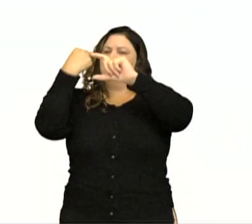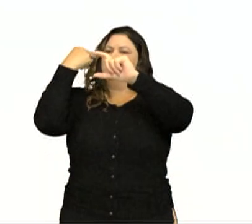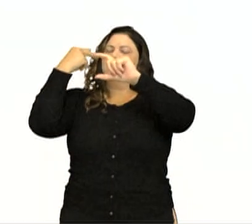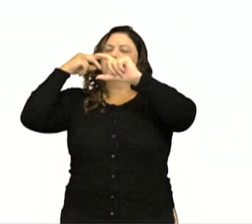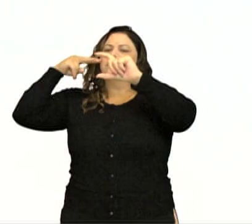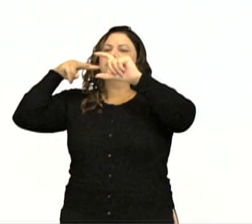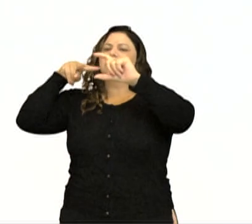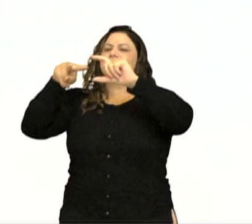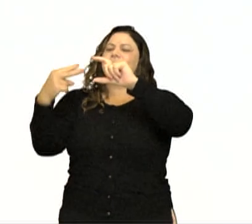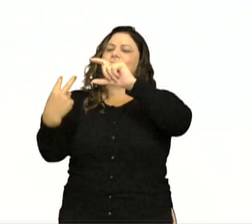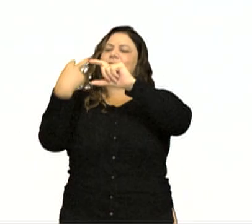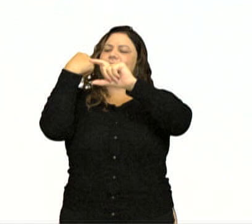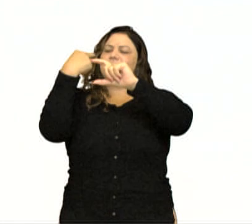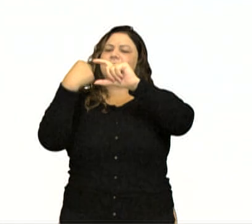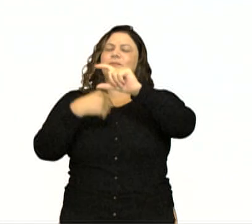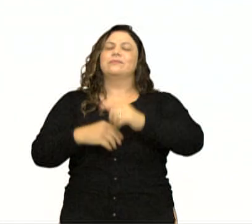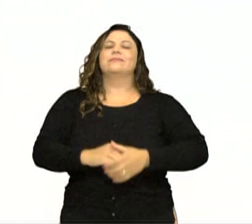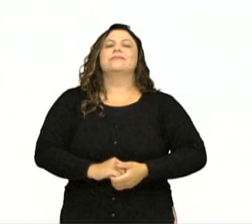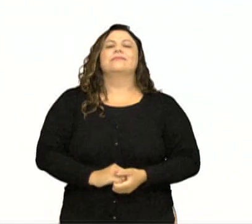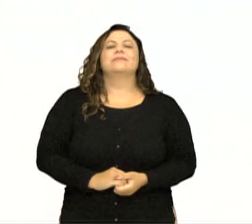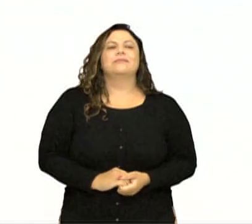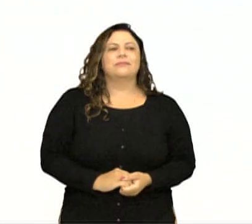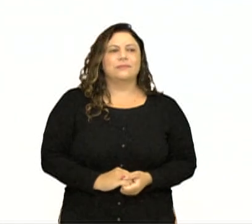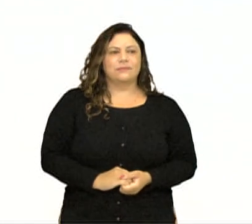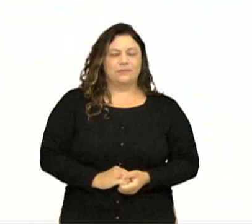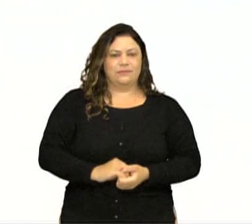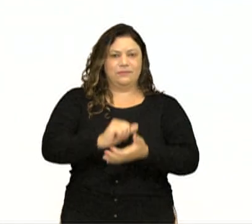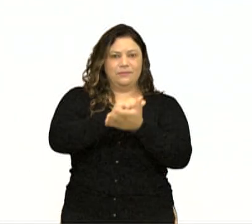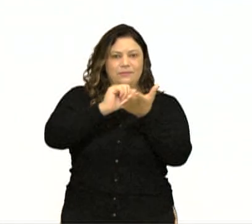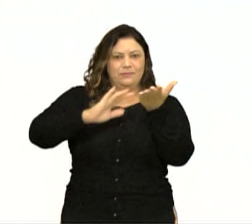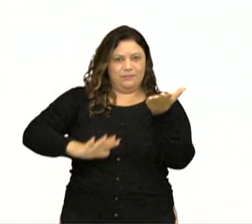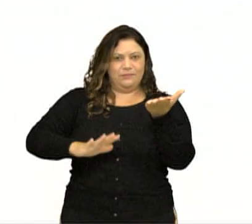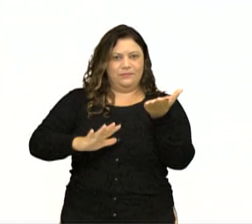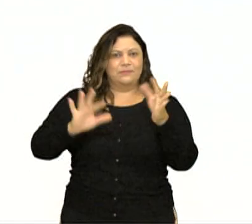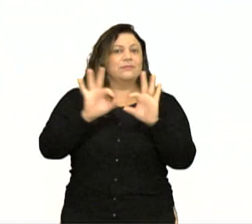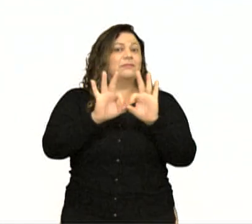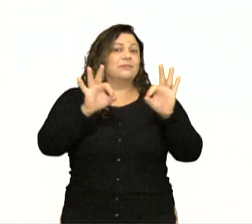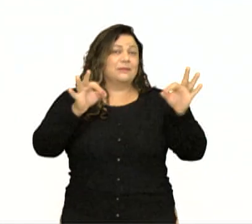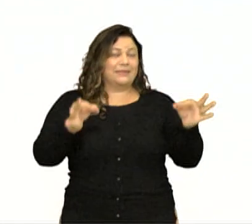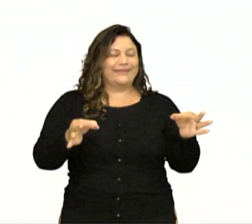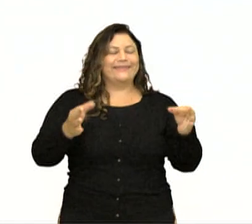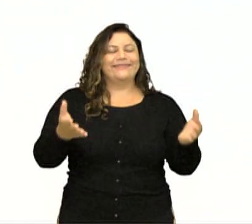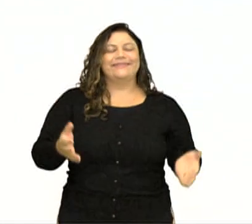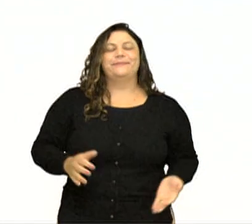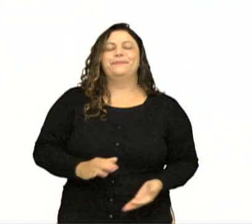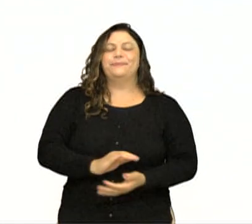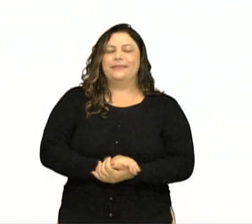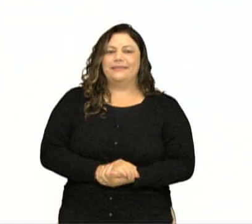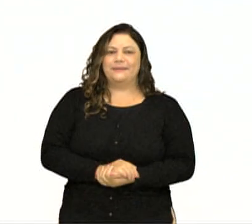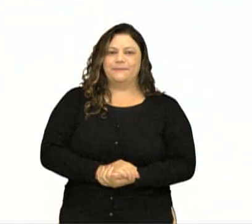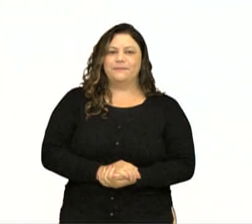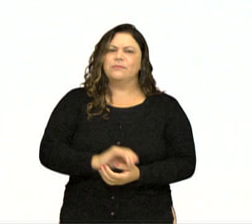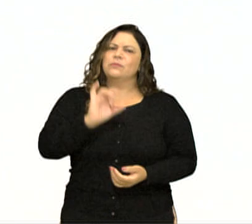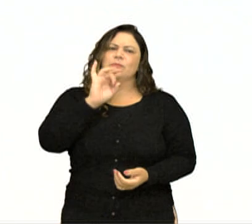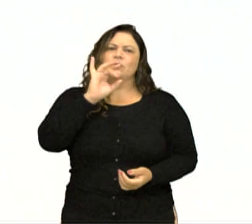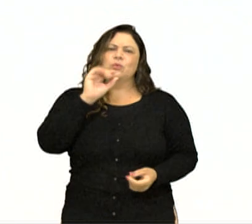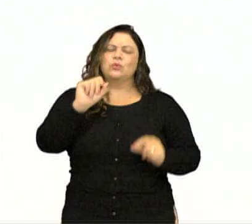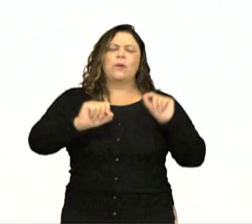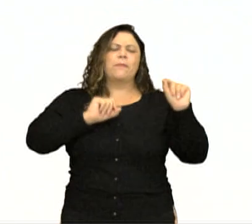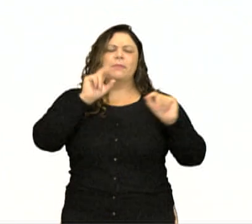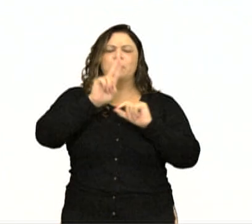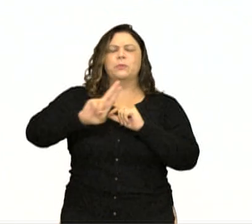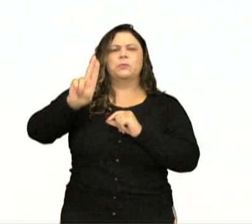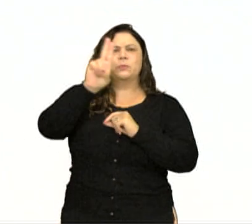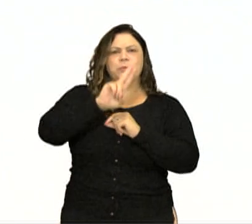olhando. Beleza? Vamos fazer um exercício bem simples, pessoal. Um exercício bem simples só para a gente